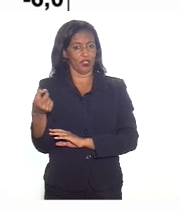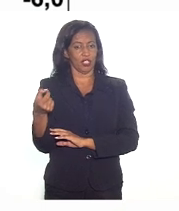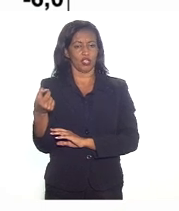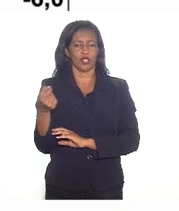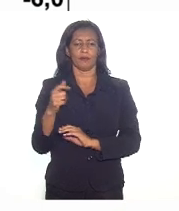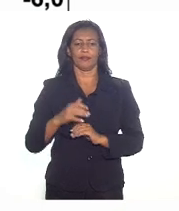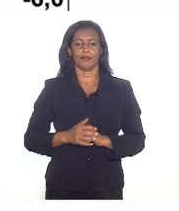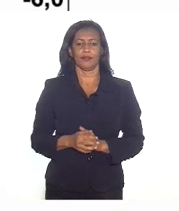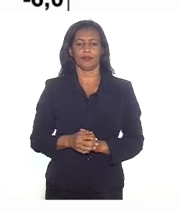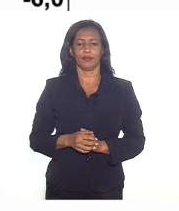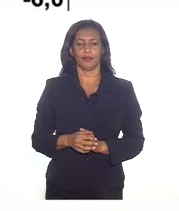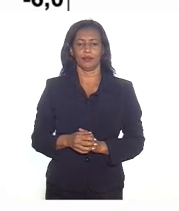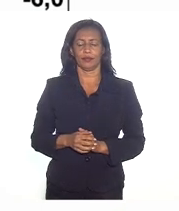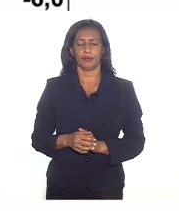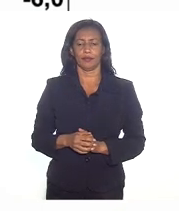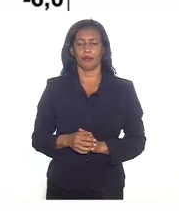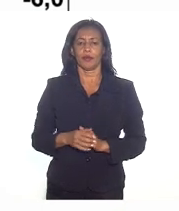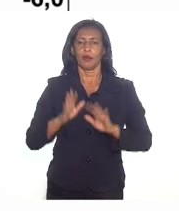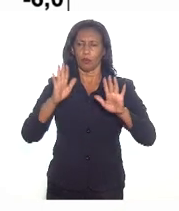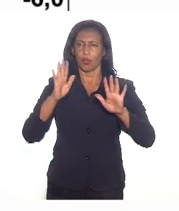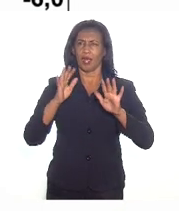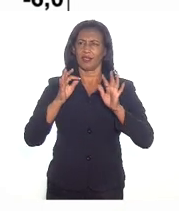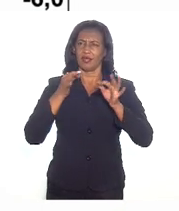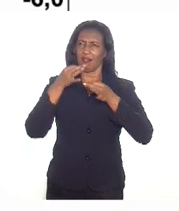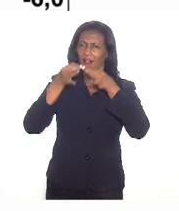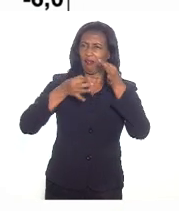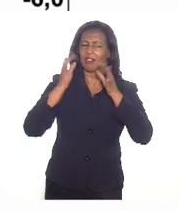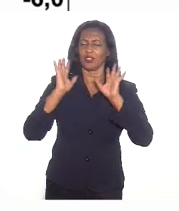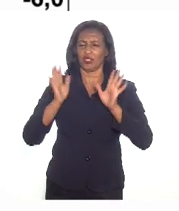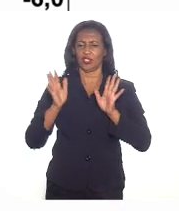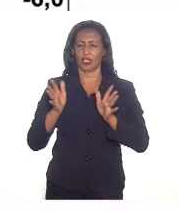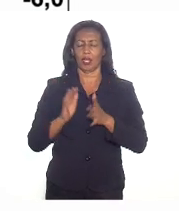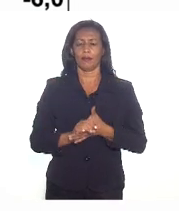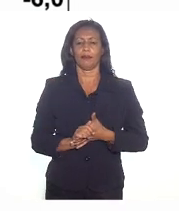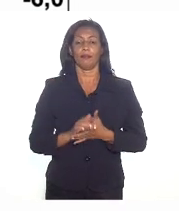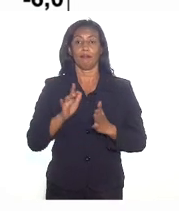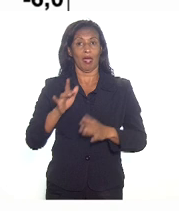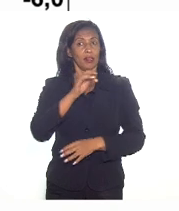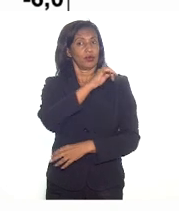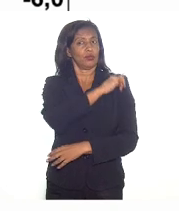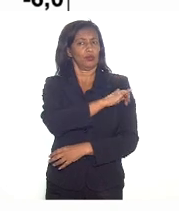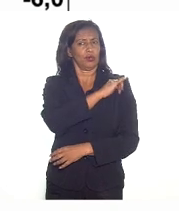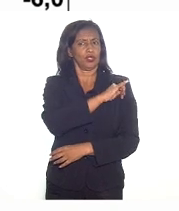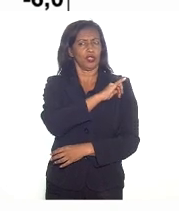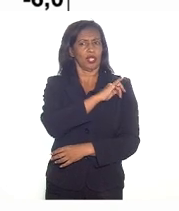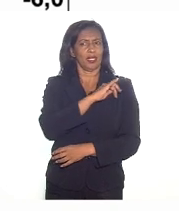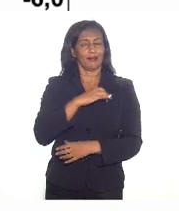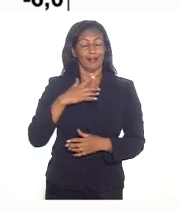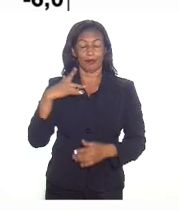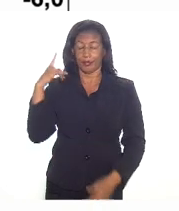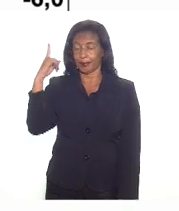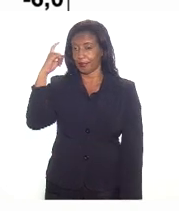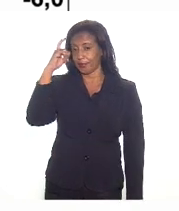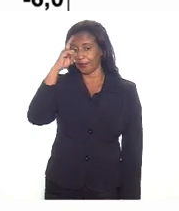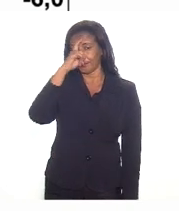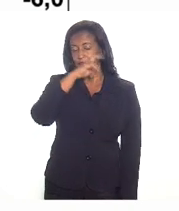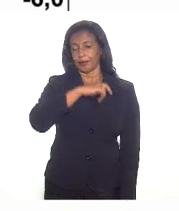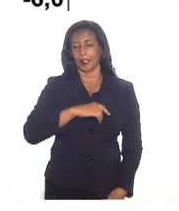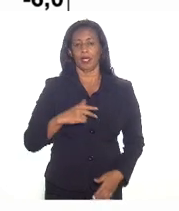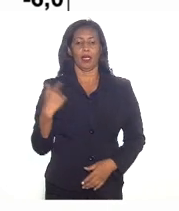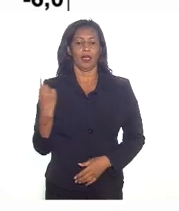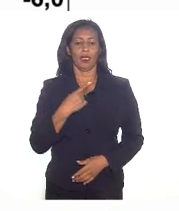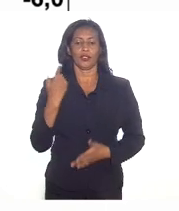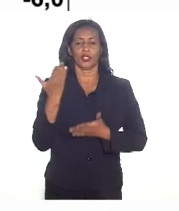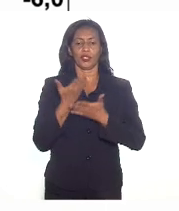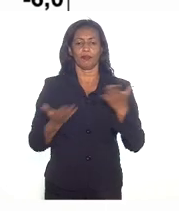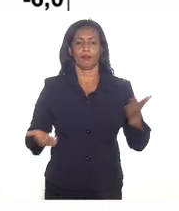RAIS e por essas ponderações que eu já fiz, mas a situação do Estado do Rio de Janeiro é dramática, né? A gente perde